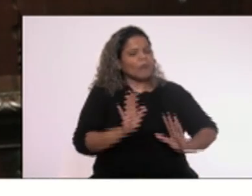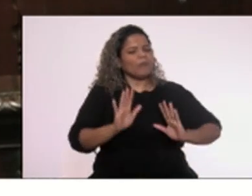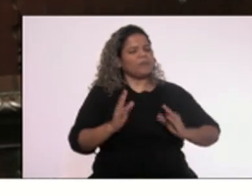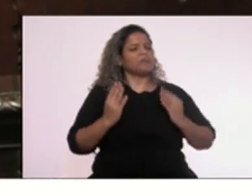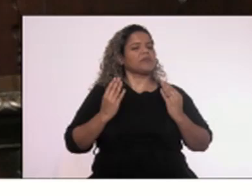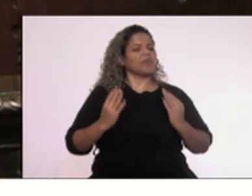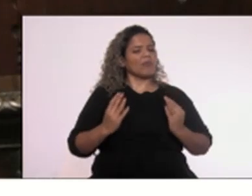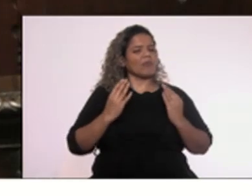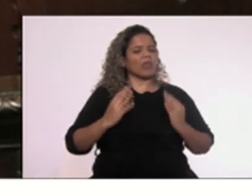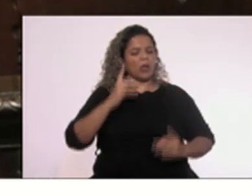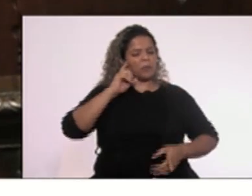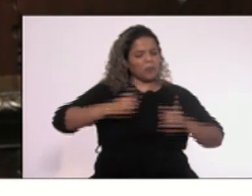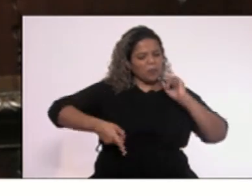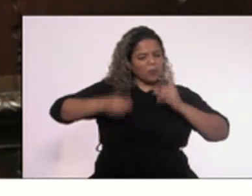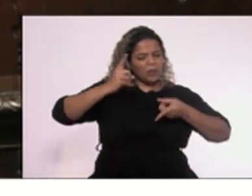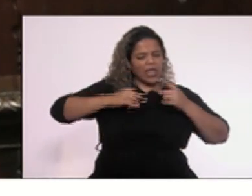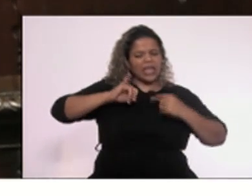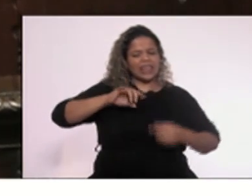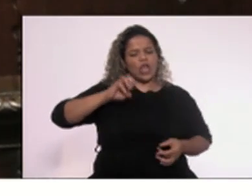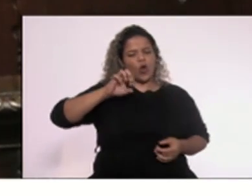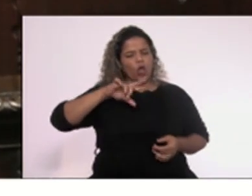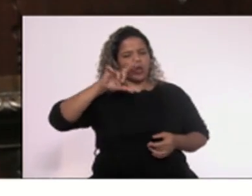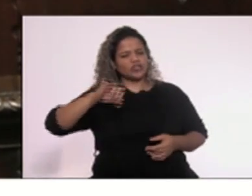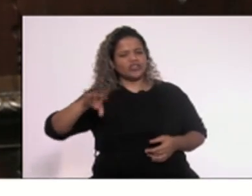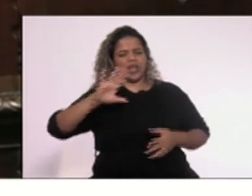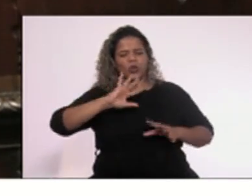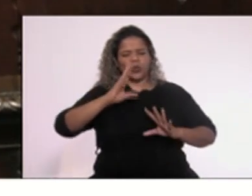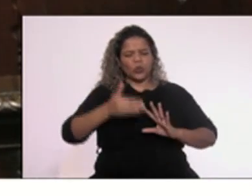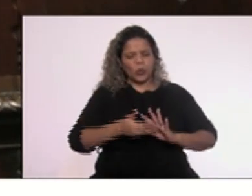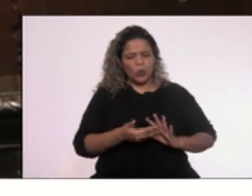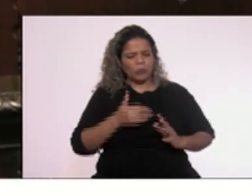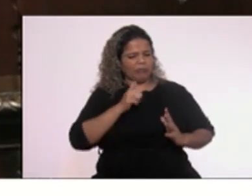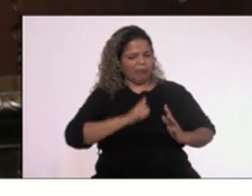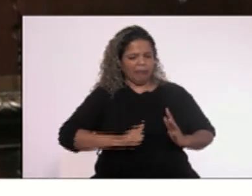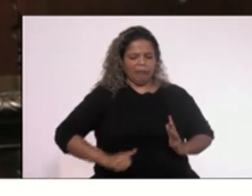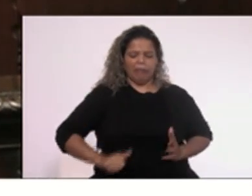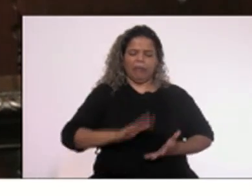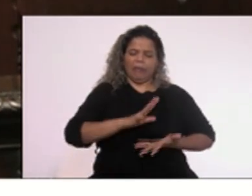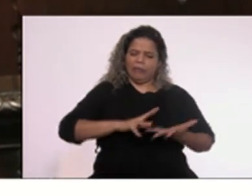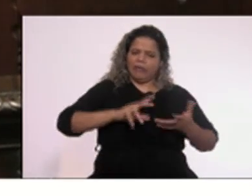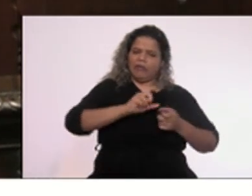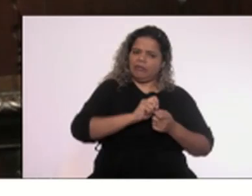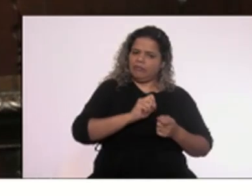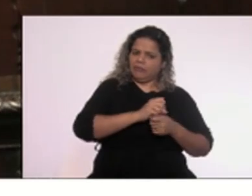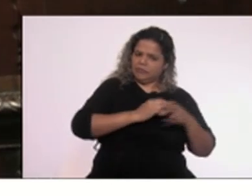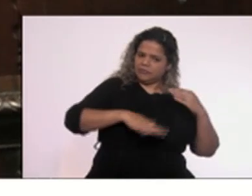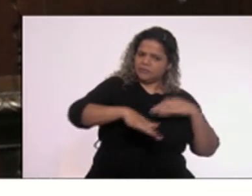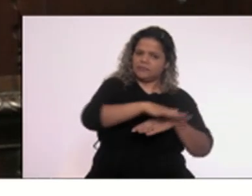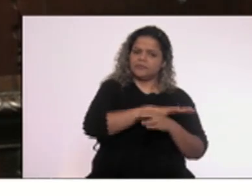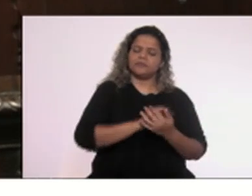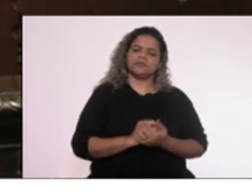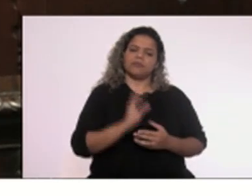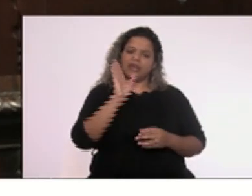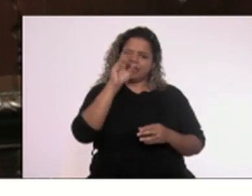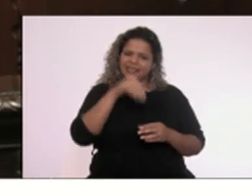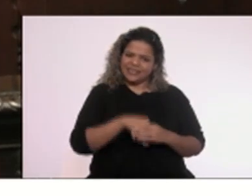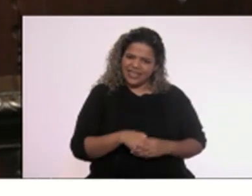de doutrinação ideológica e todo o chorume intelectual que eles produzem nessa